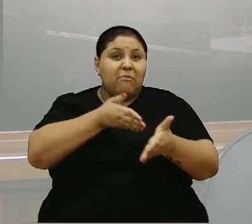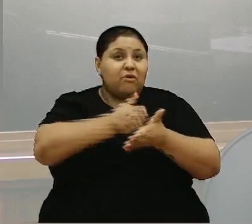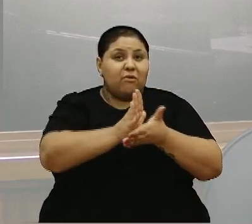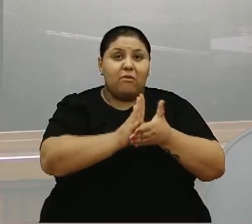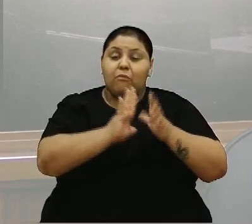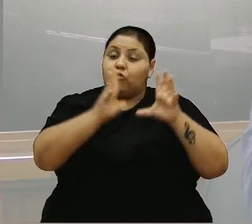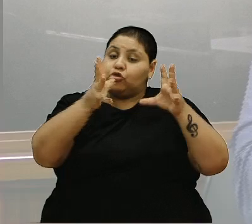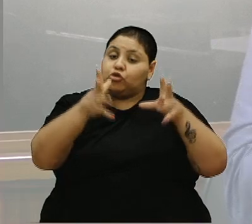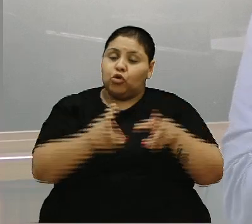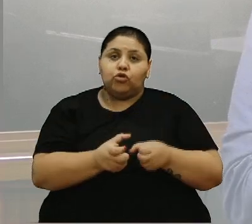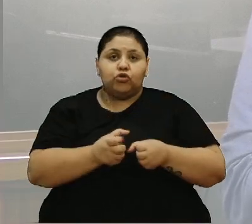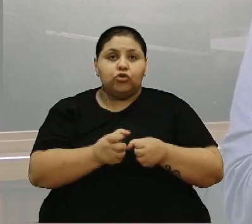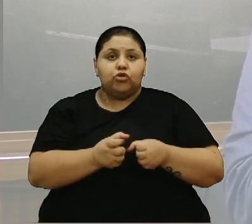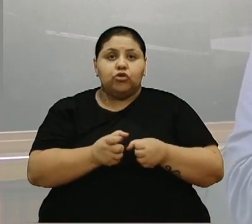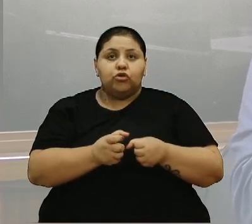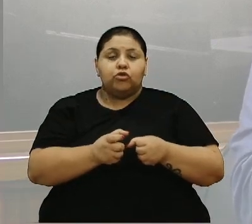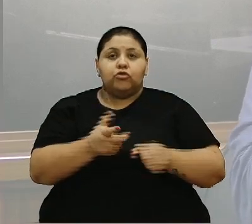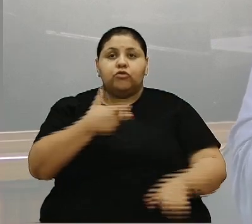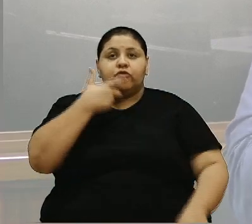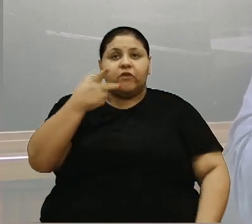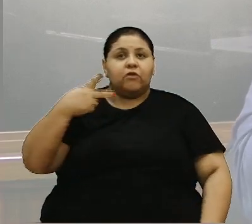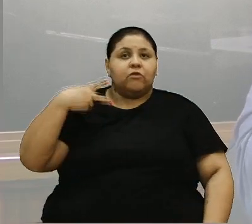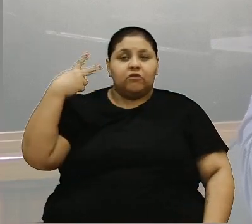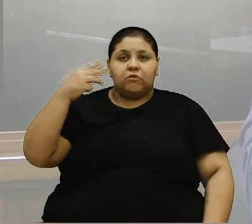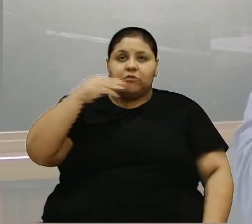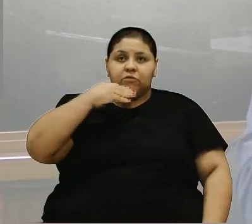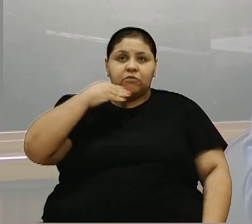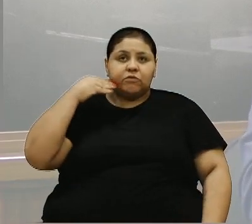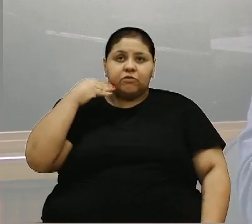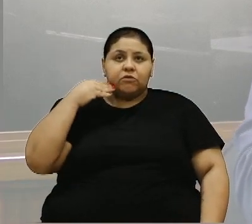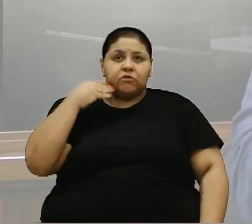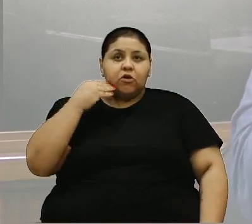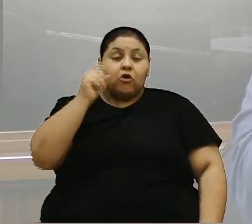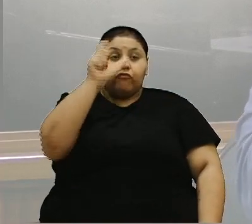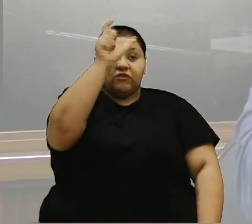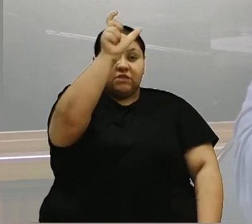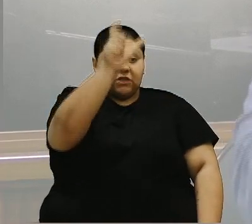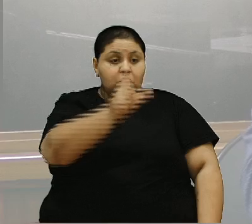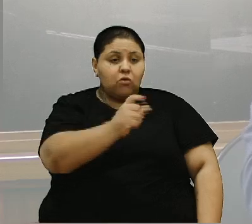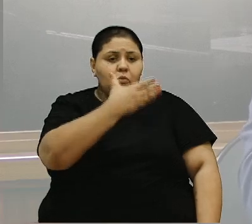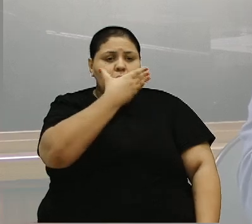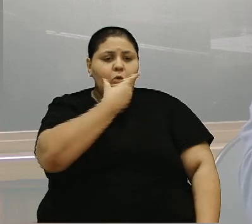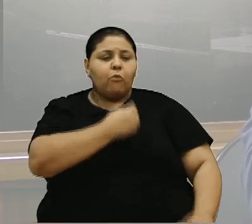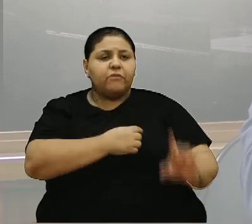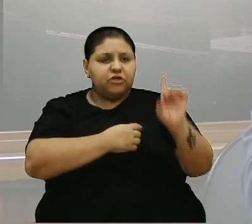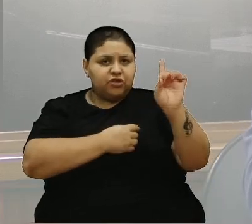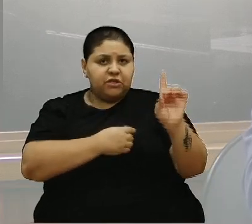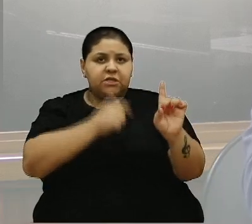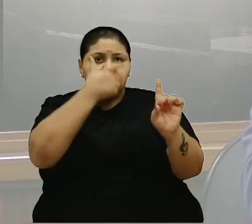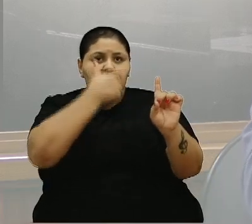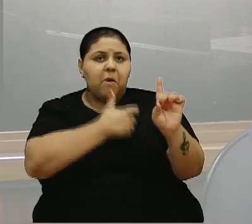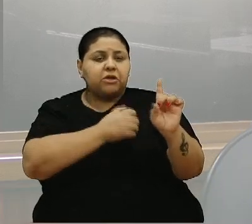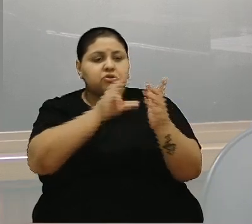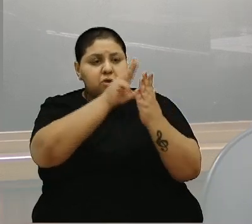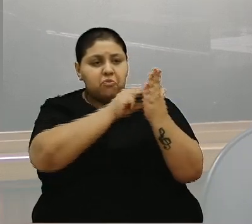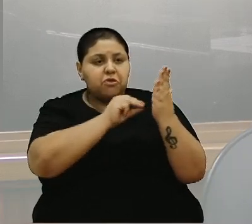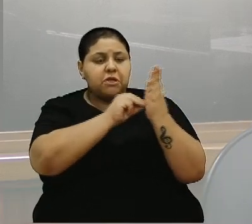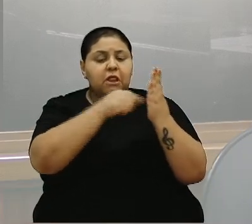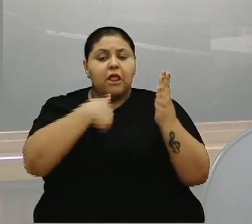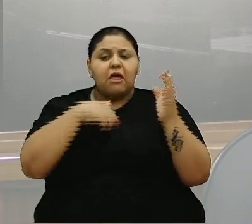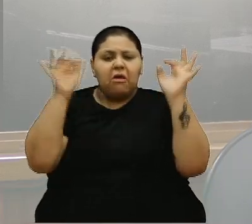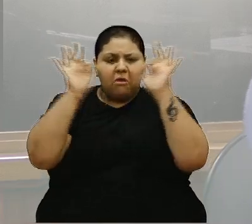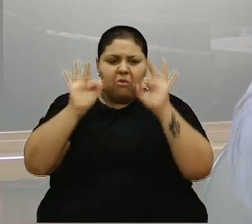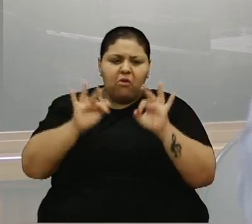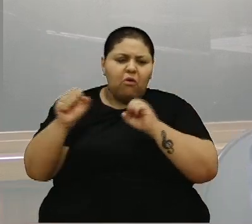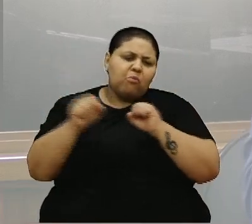nessa casa. E eu quero lhe dizer, vereador Bortola, o senhor que é um homem de direita, mas acho que é um exemplo. Eu fiquei muito feliz. Até poderia ter